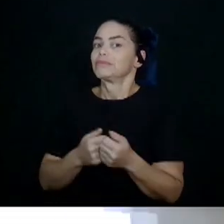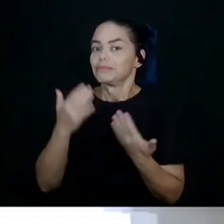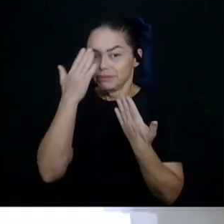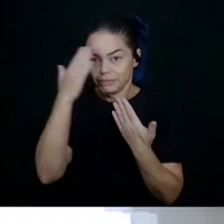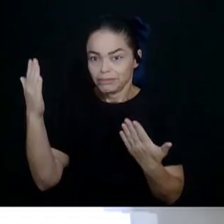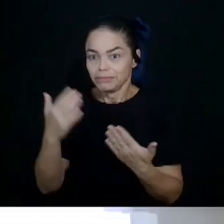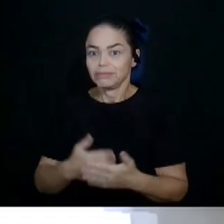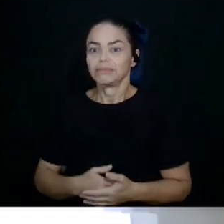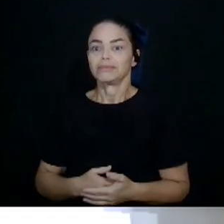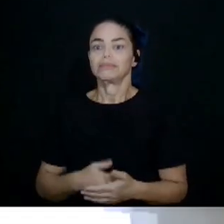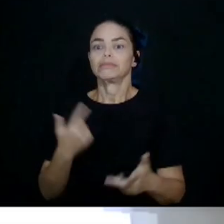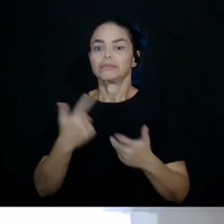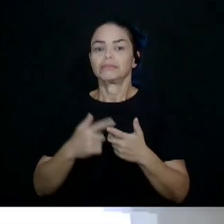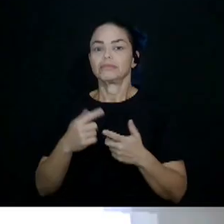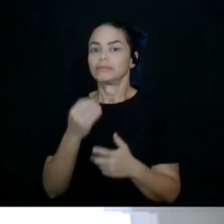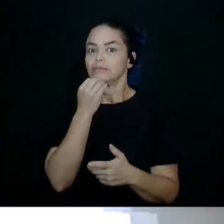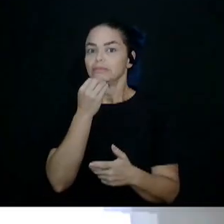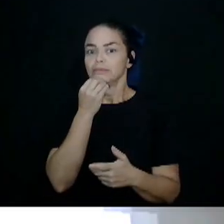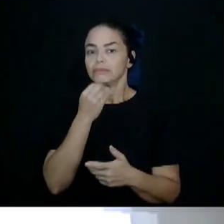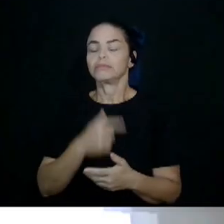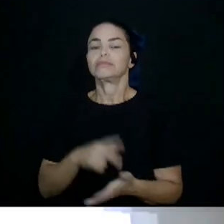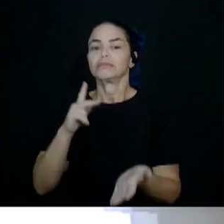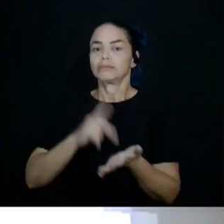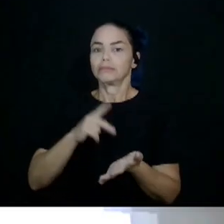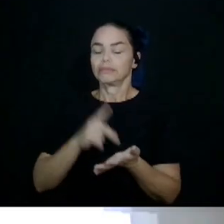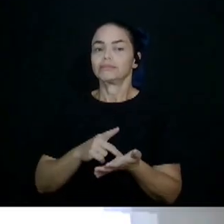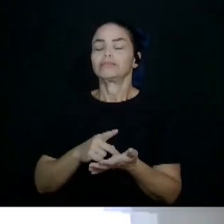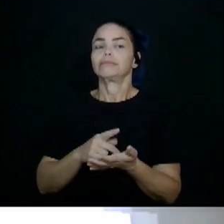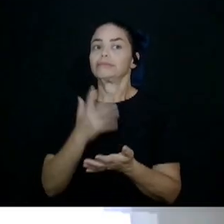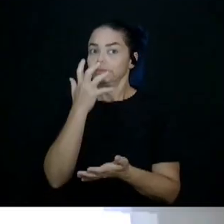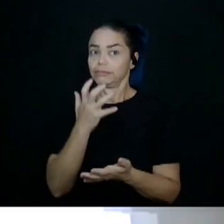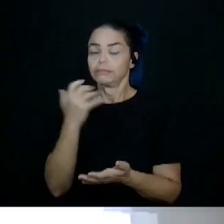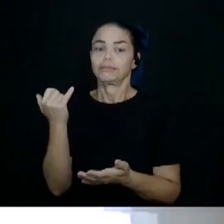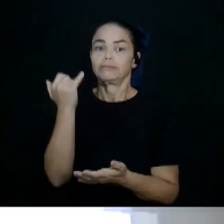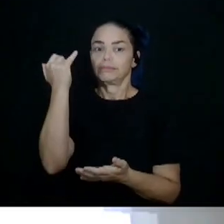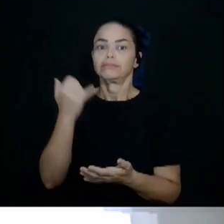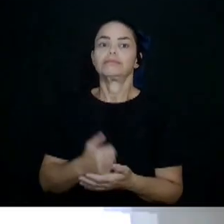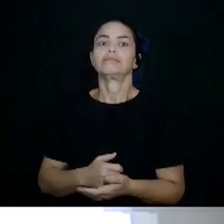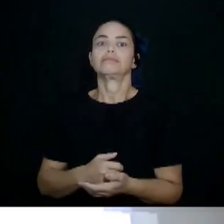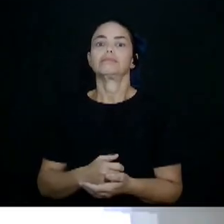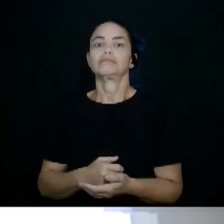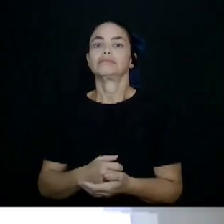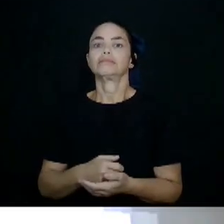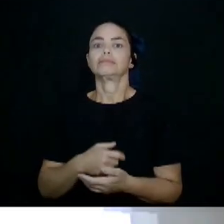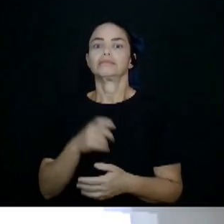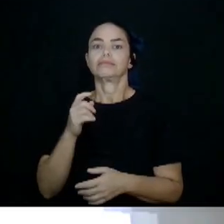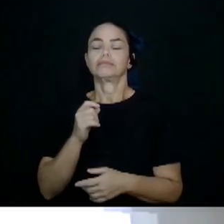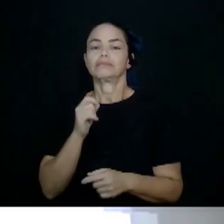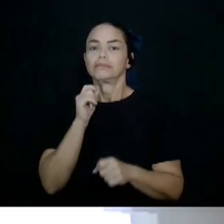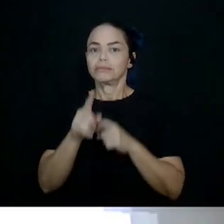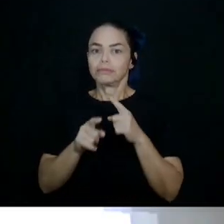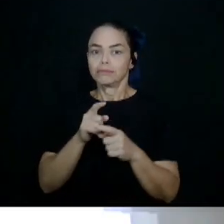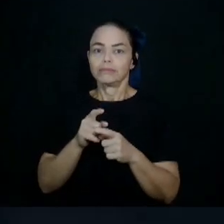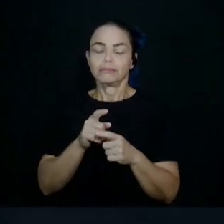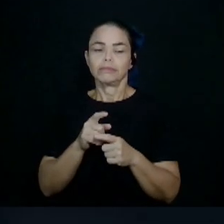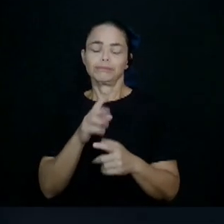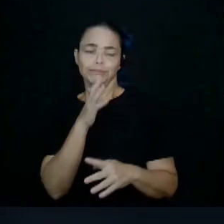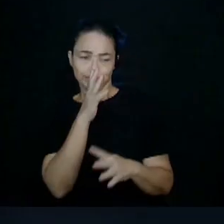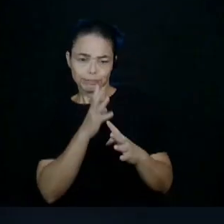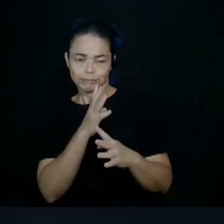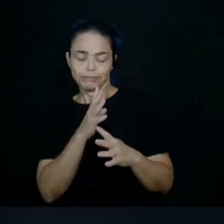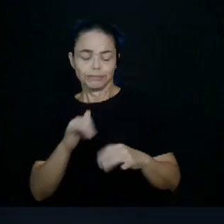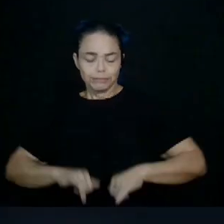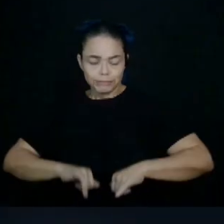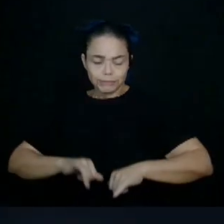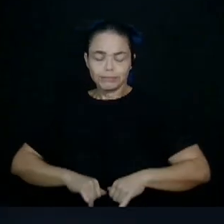agradeço a oportunidade de falar realmente de um assunto tão sério e às vezes pouco divulgado e como você mesmo mencionou, que traz um nível de sofrimento muito